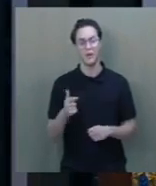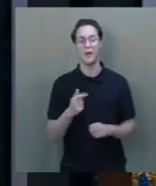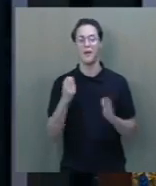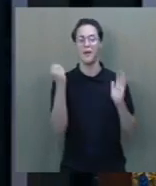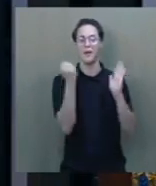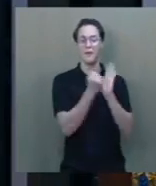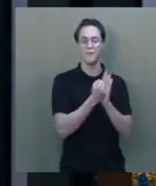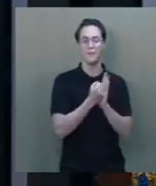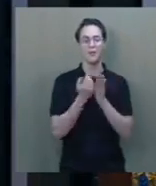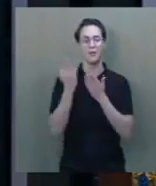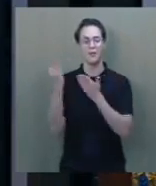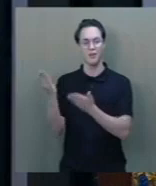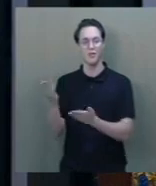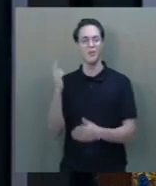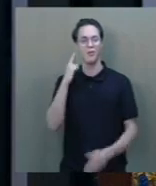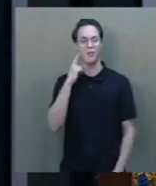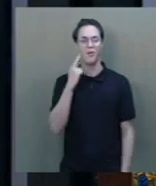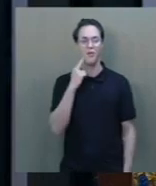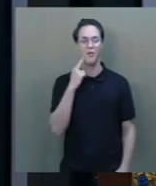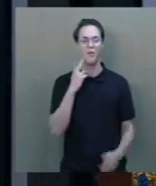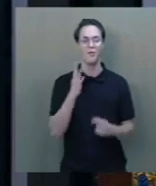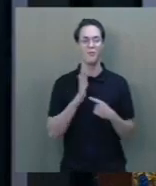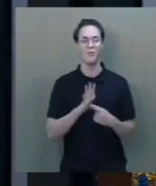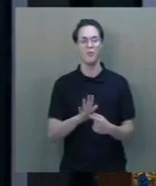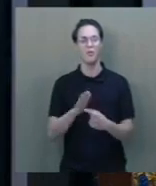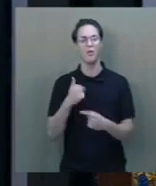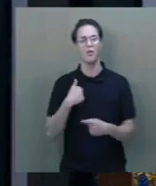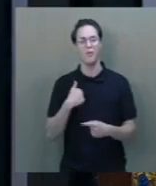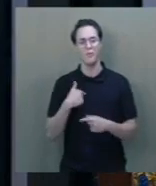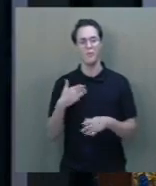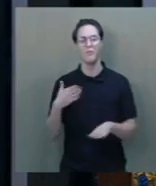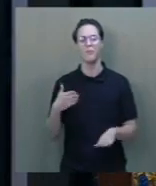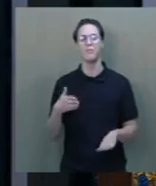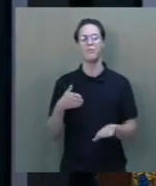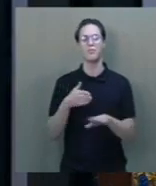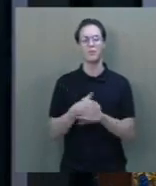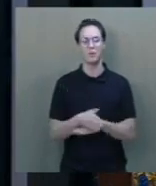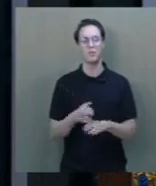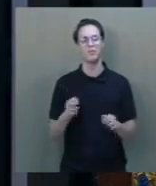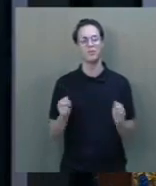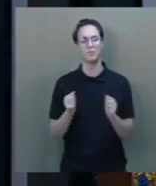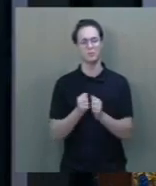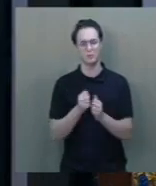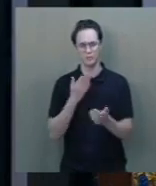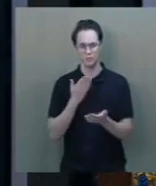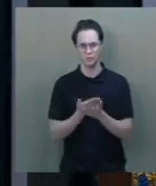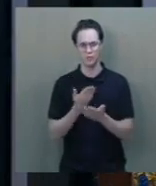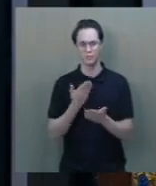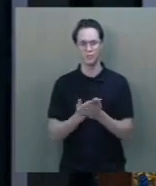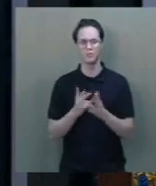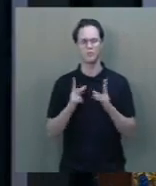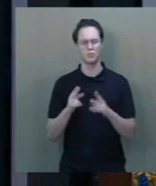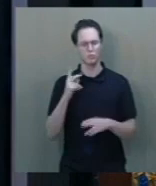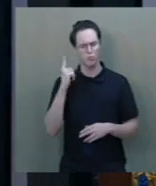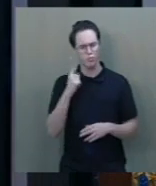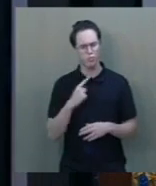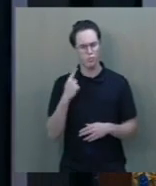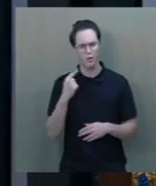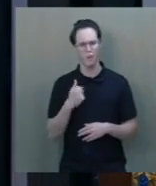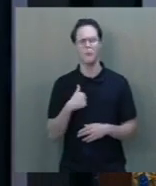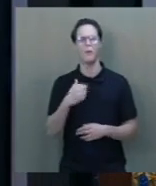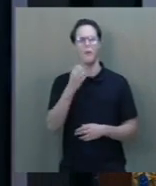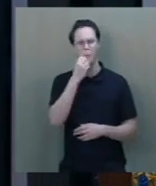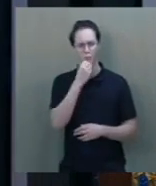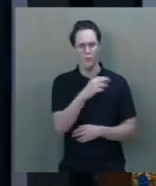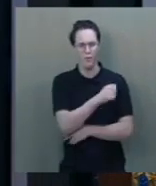tanto exibe em nome do Senado Federal, participei ativamente estudando como louca, como uma boa aluna, como uma boa